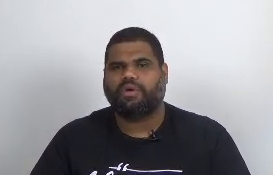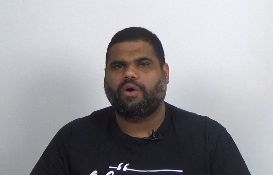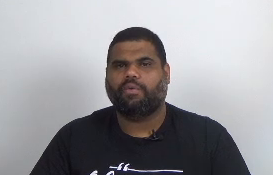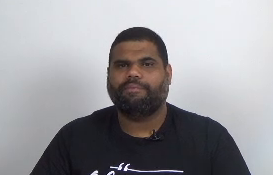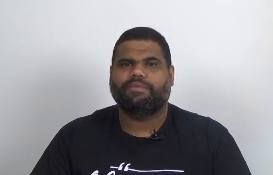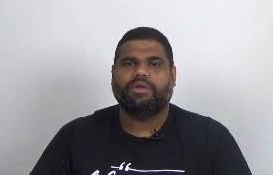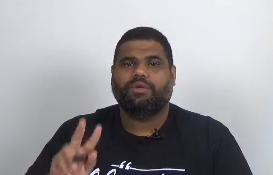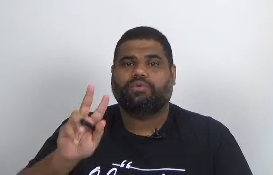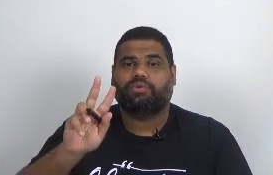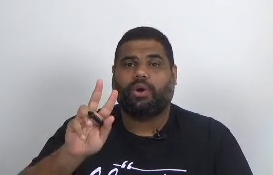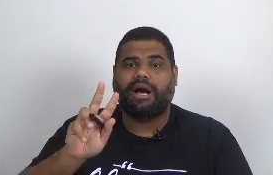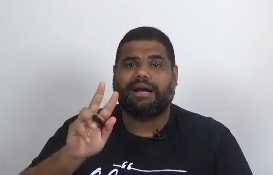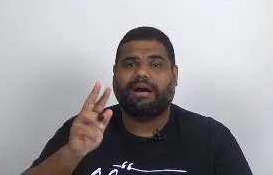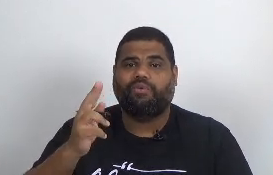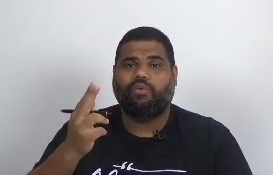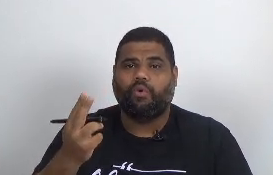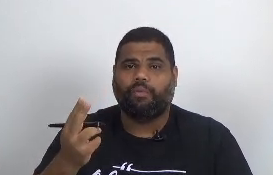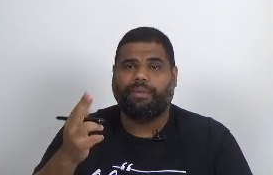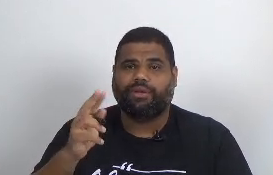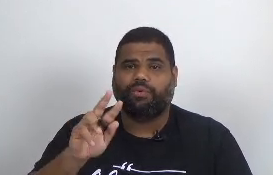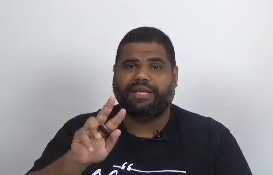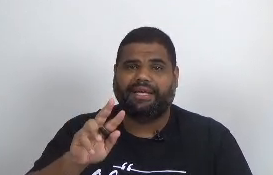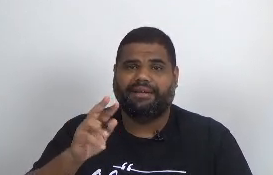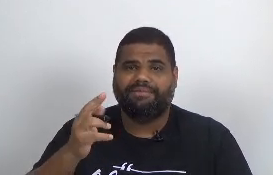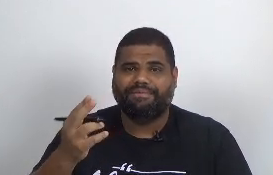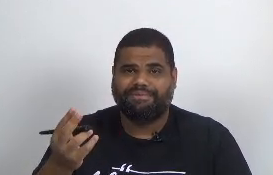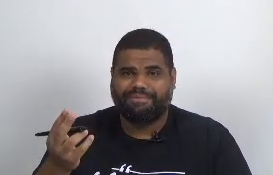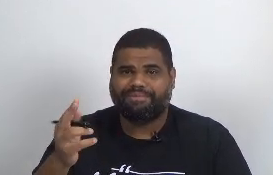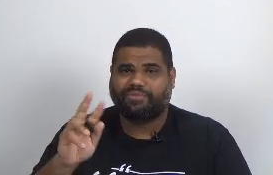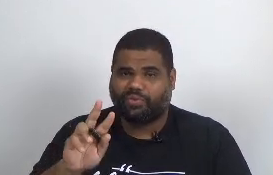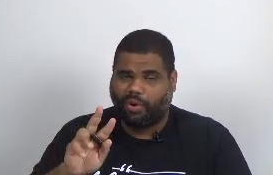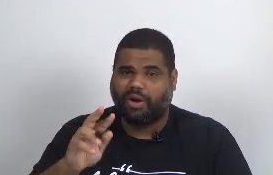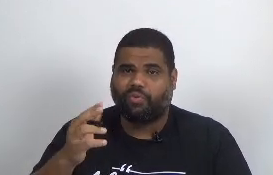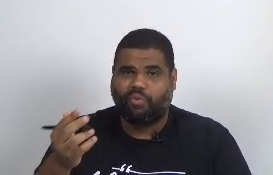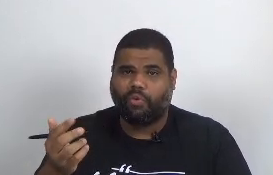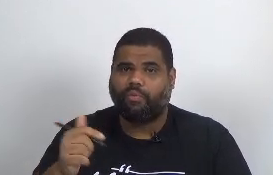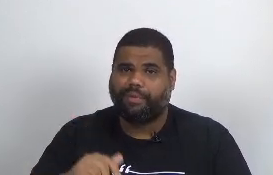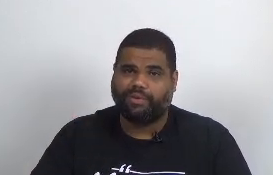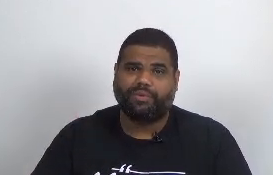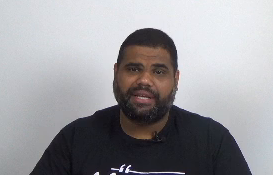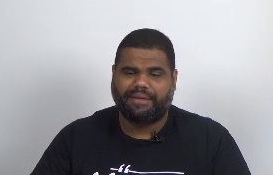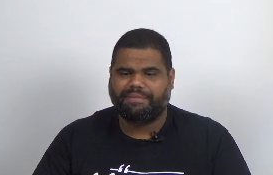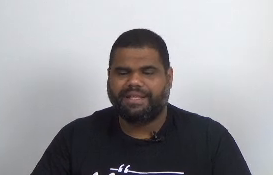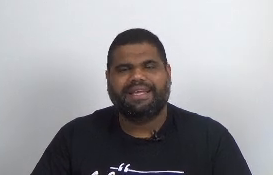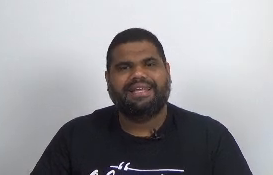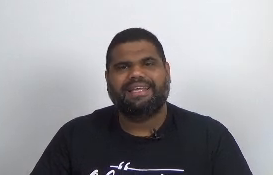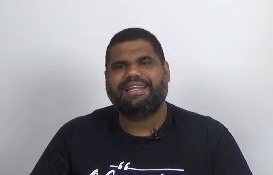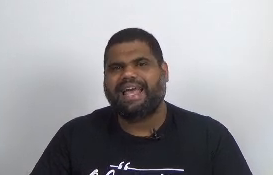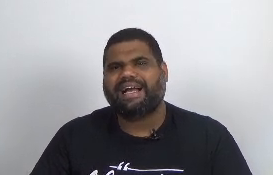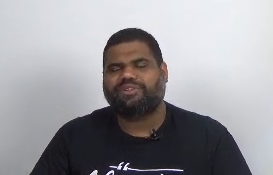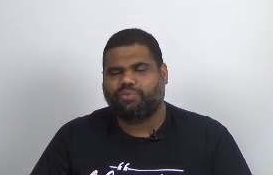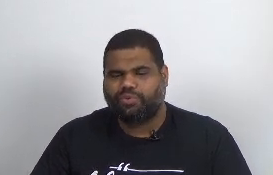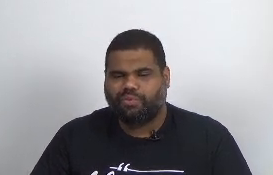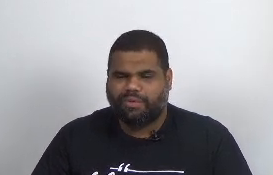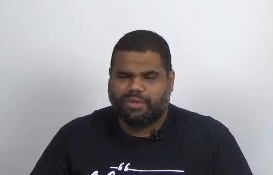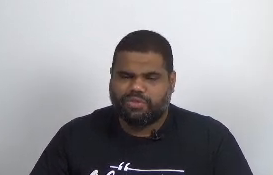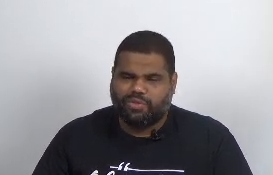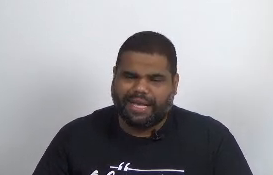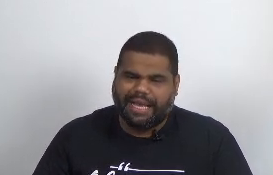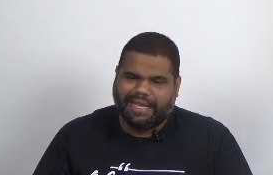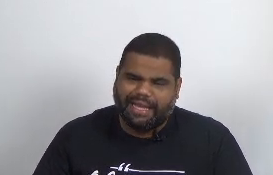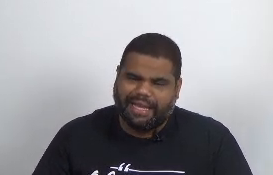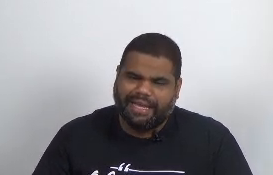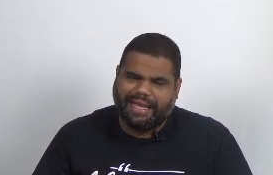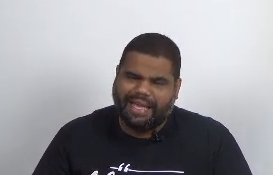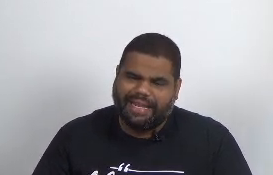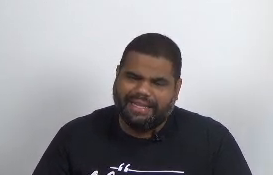ou, pessoal? Troca o ou pelo e. Troca o ou pelo e nega tudo. Só